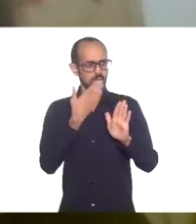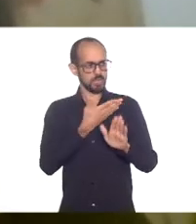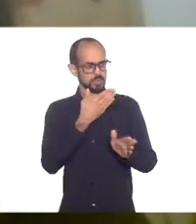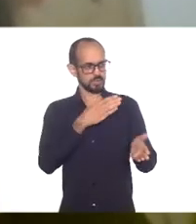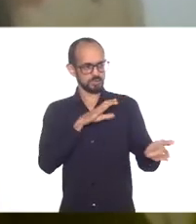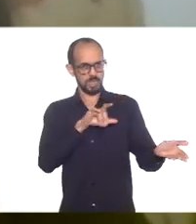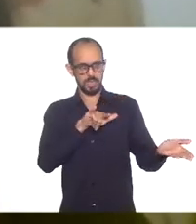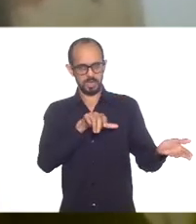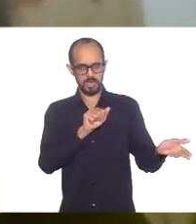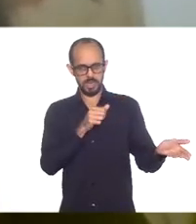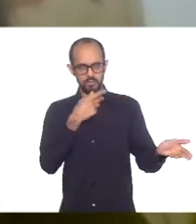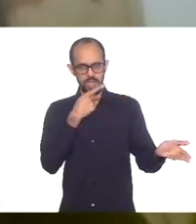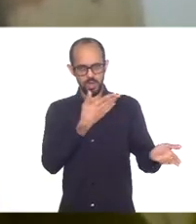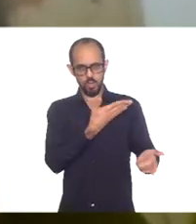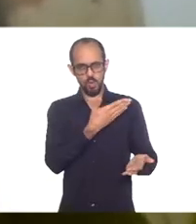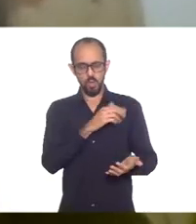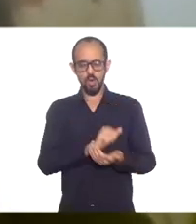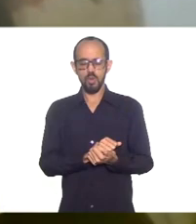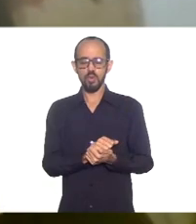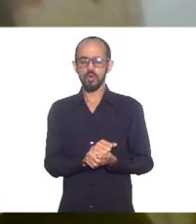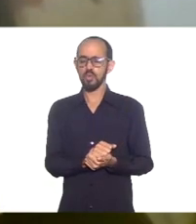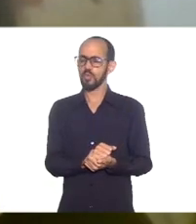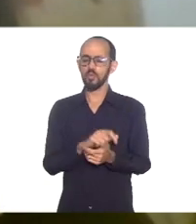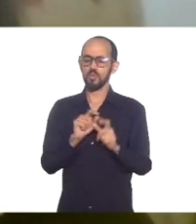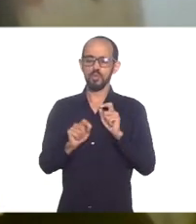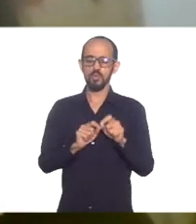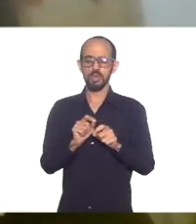que a deputada Célia mencionou, né,